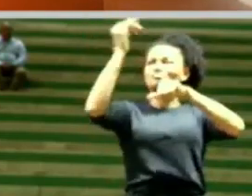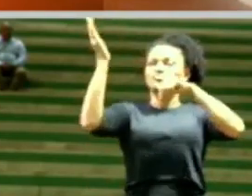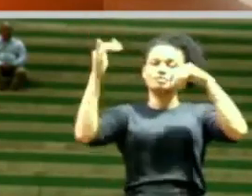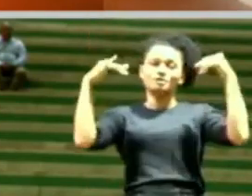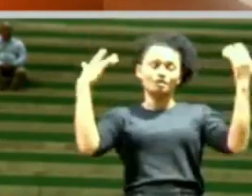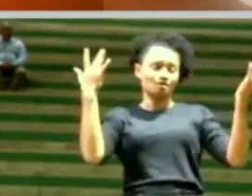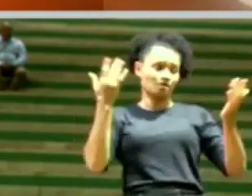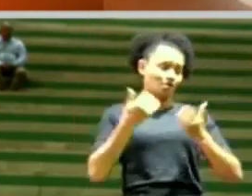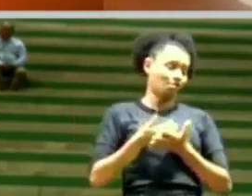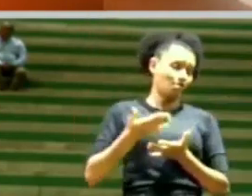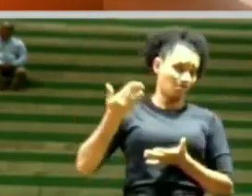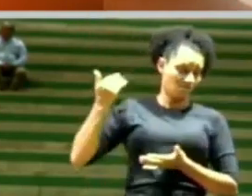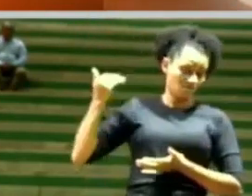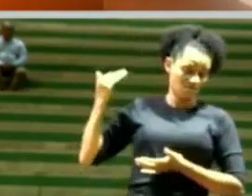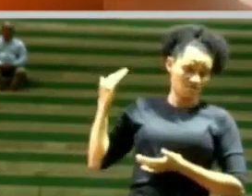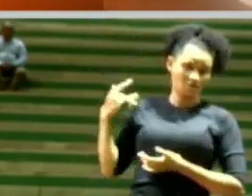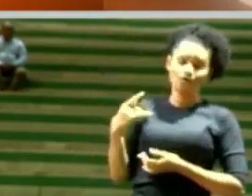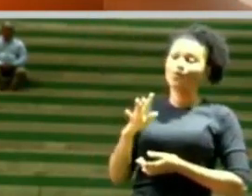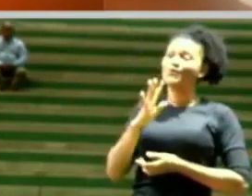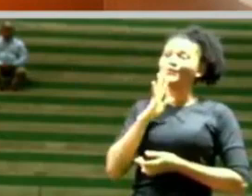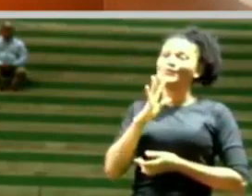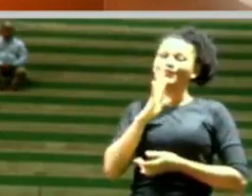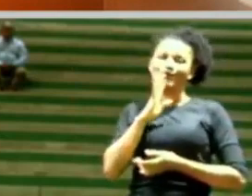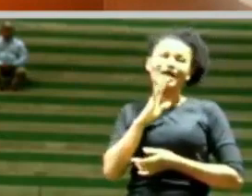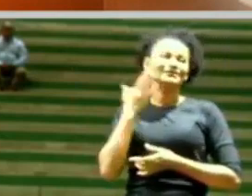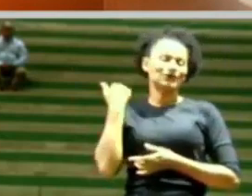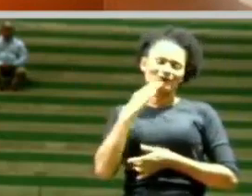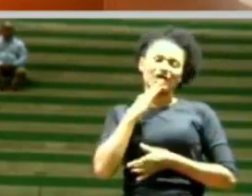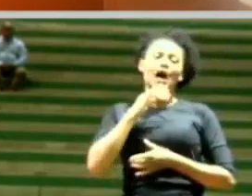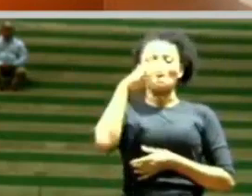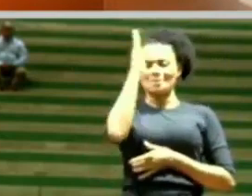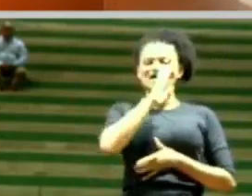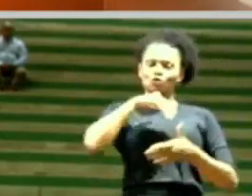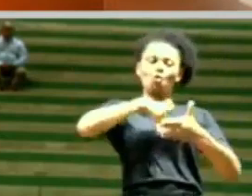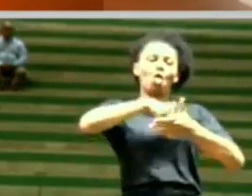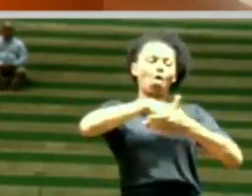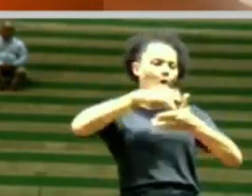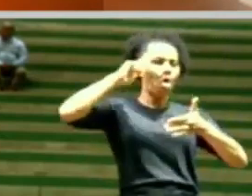Primeiro que era conhecido como o país do futebol. Era.